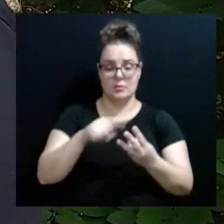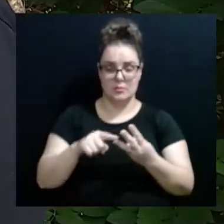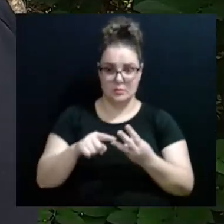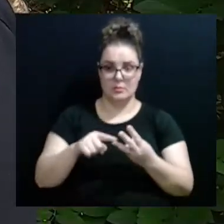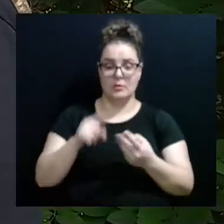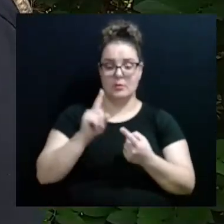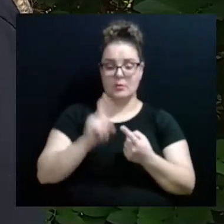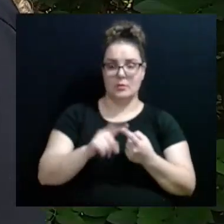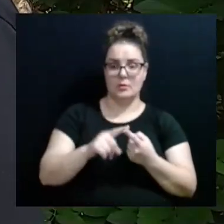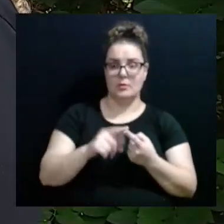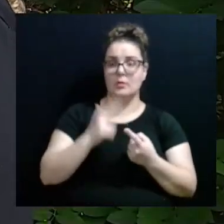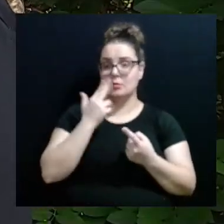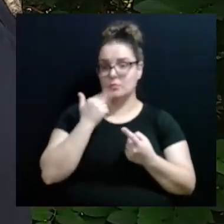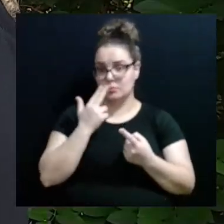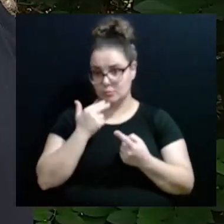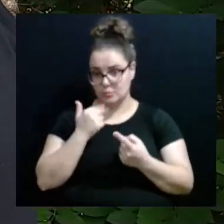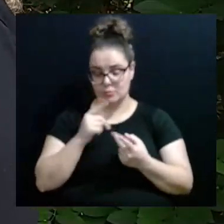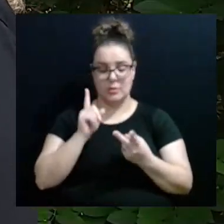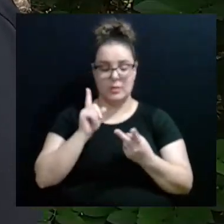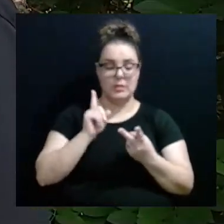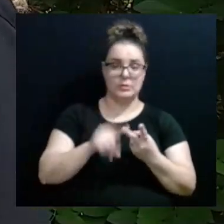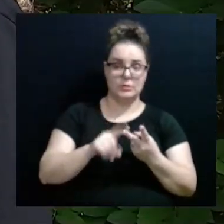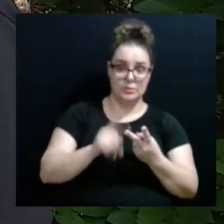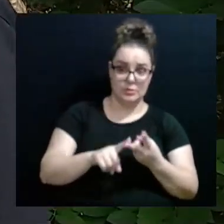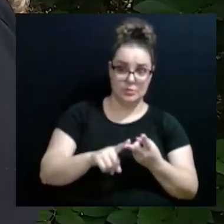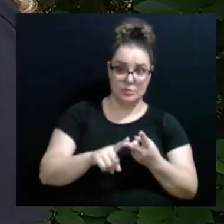nutricional. A segunda é